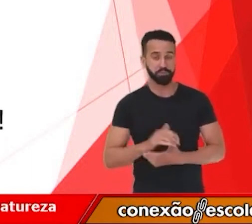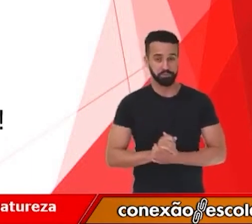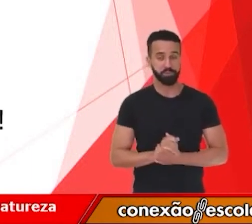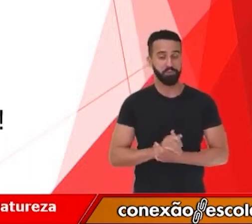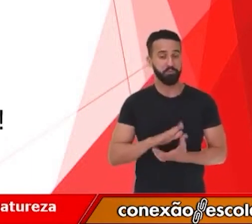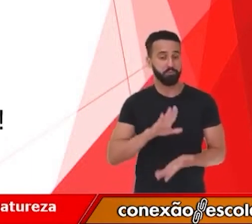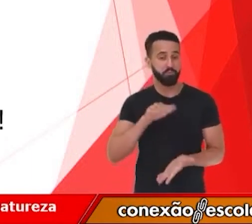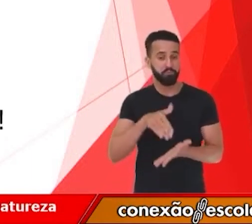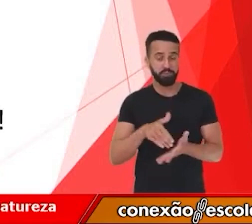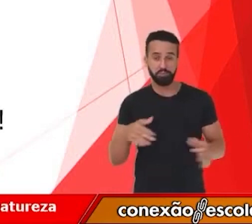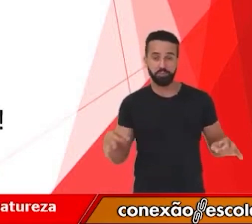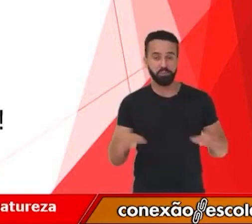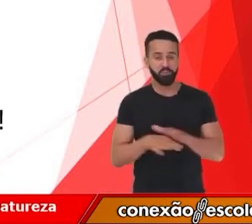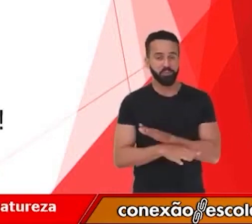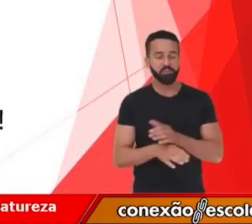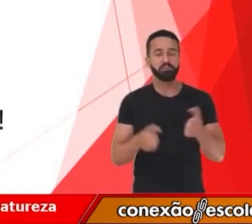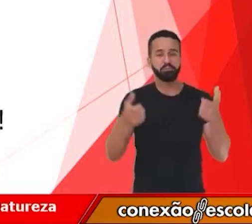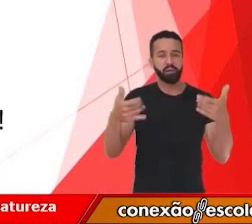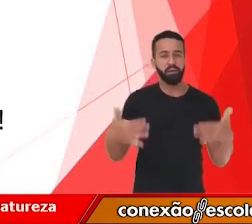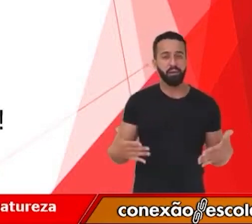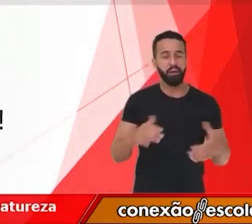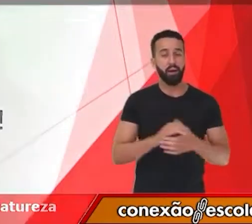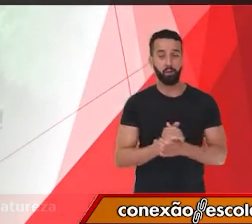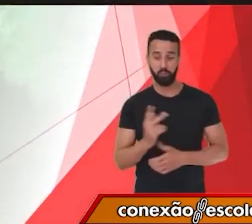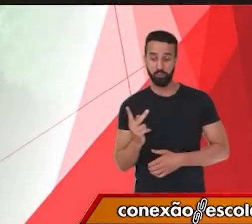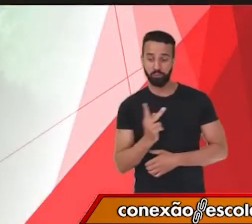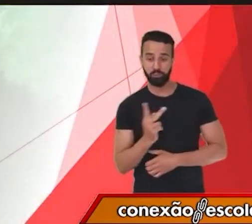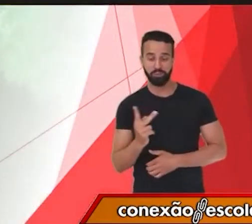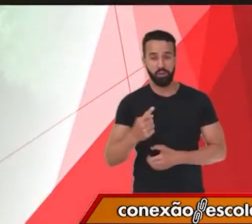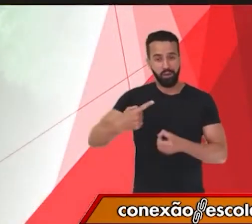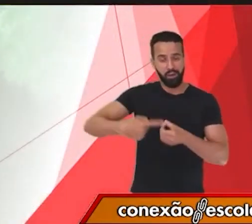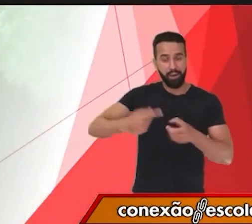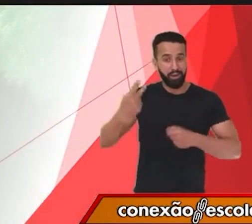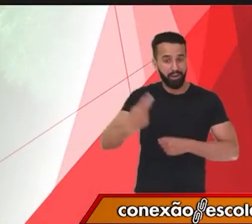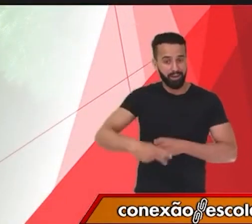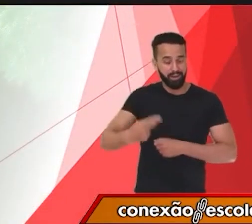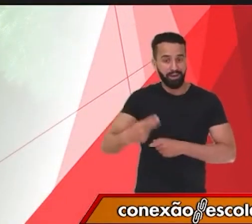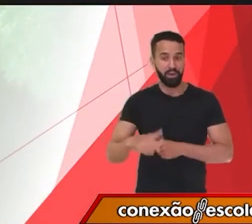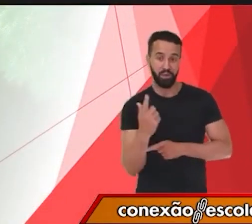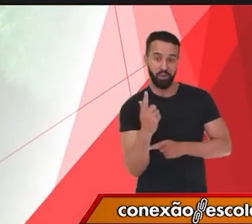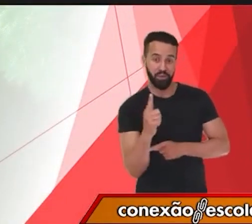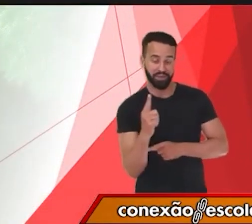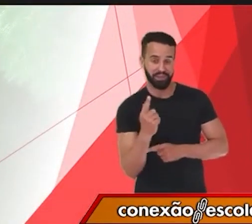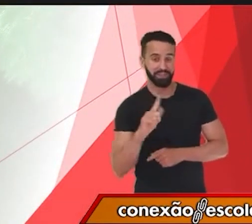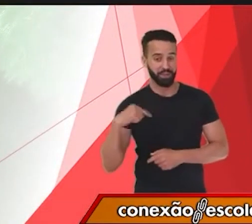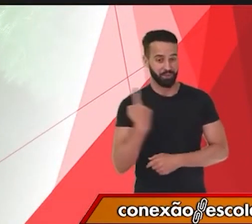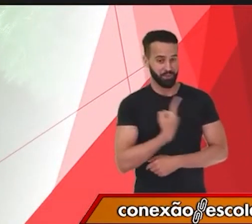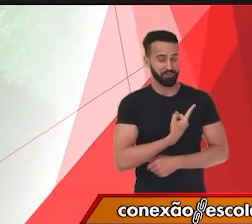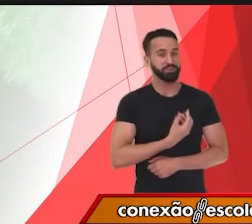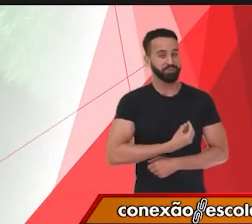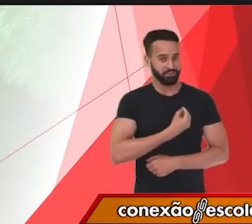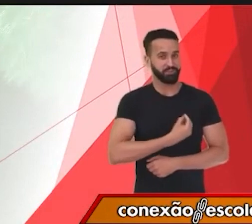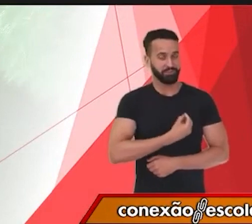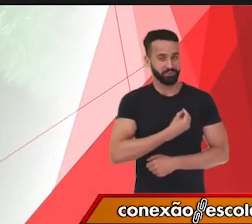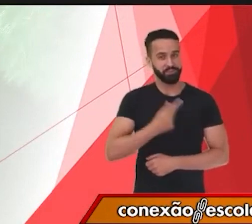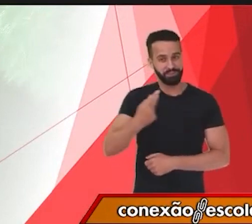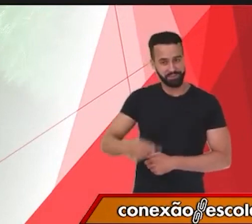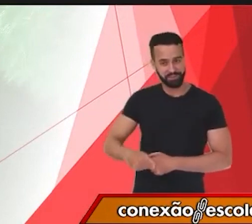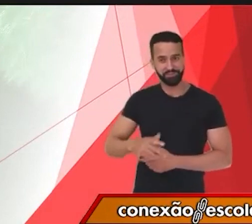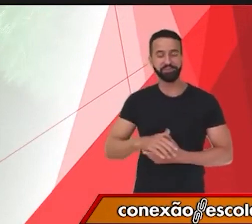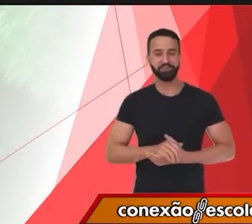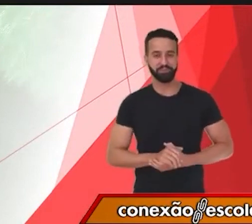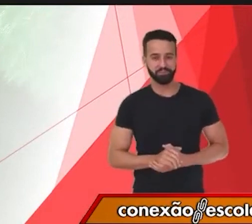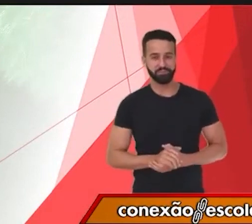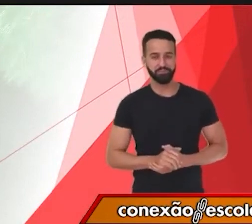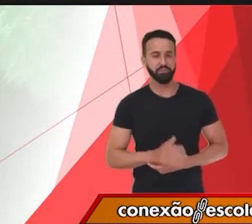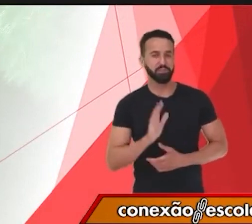Finalizando, conversando um pouco sobre o tempo e clima na cidade de Goiânia, que é onde nós estamos. Já aconteceu